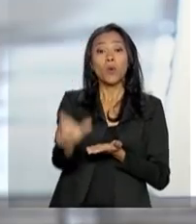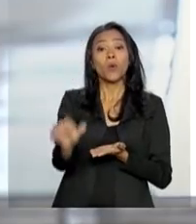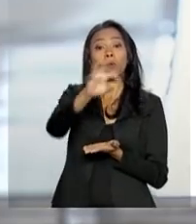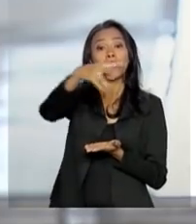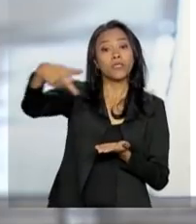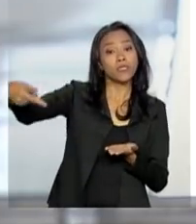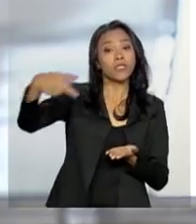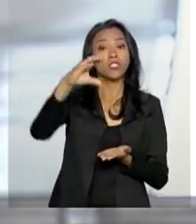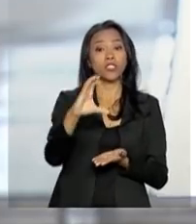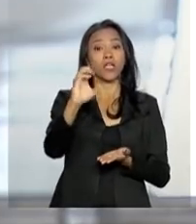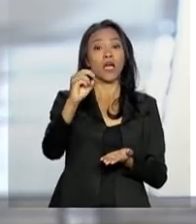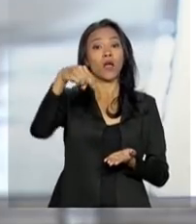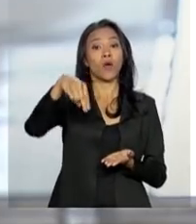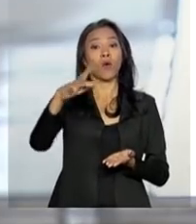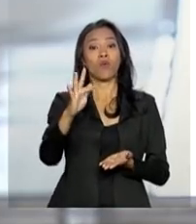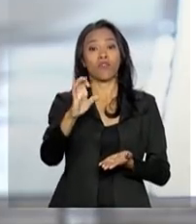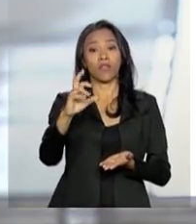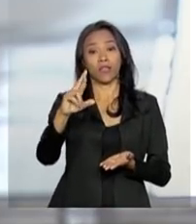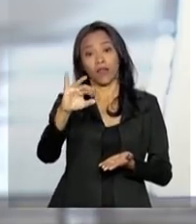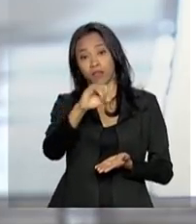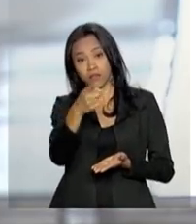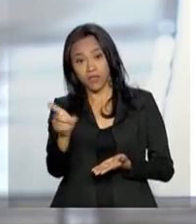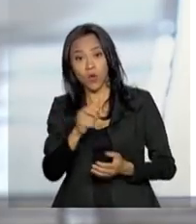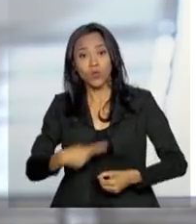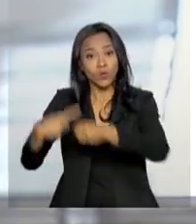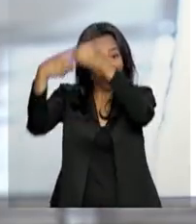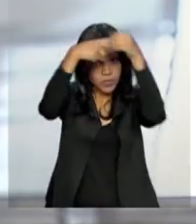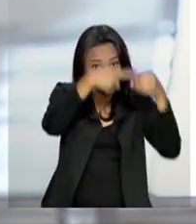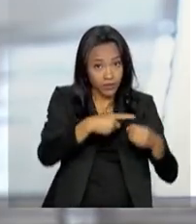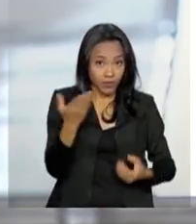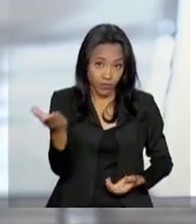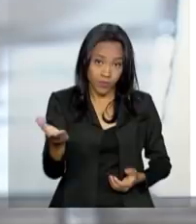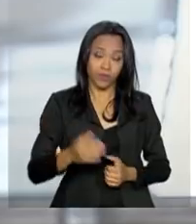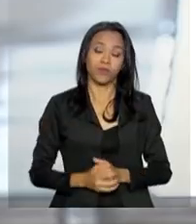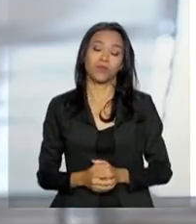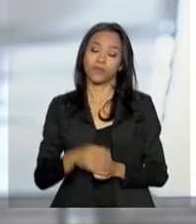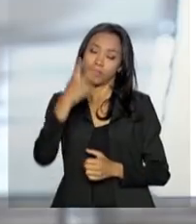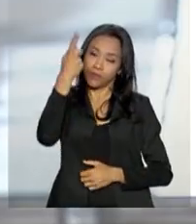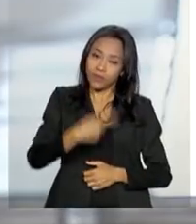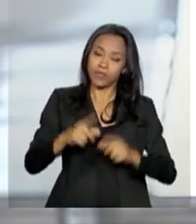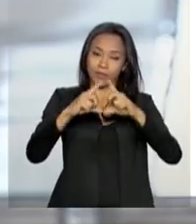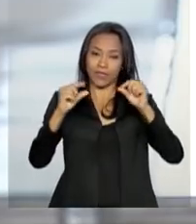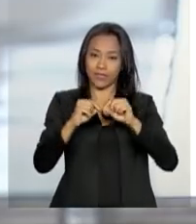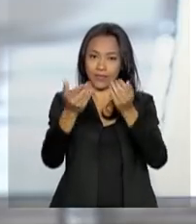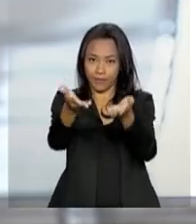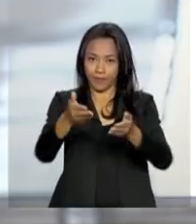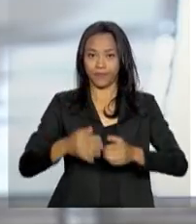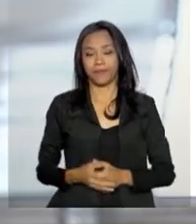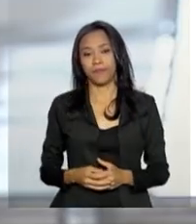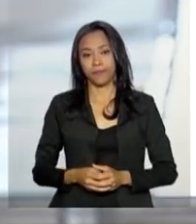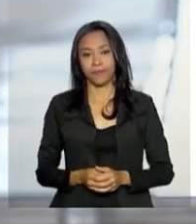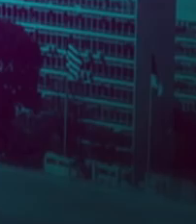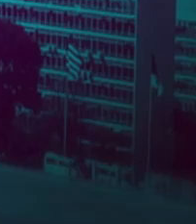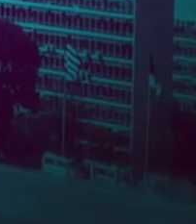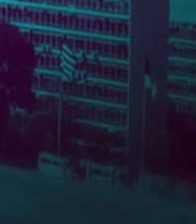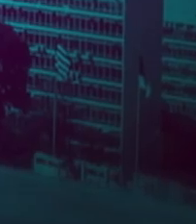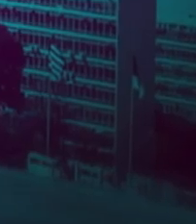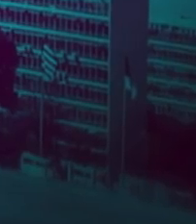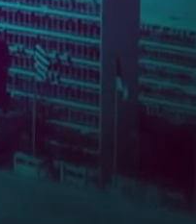nacional dos municípios glademir aroldi de brasília luana karen